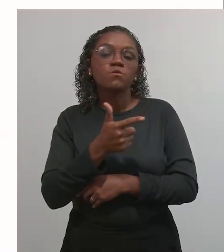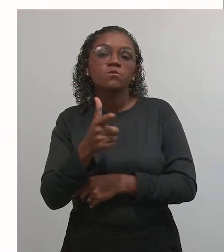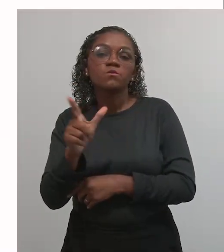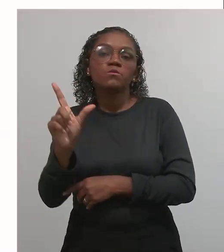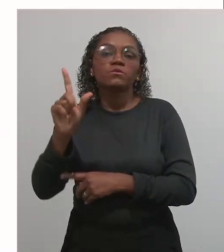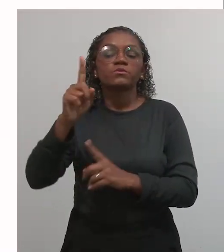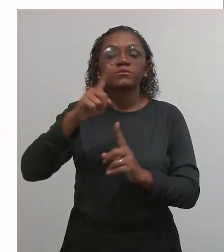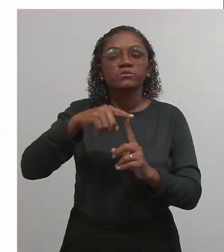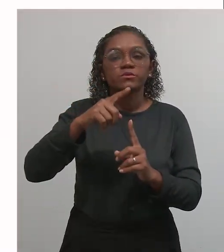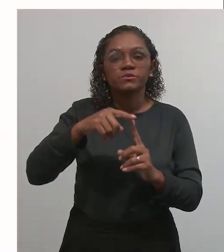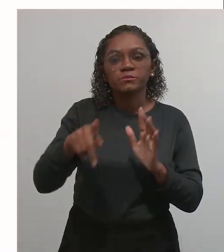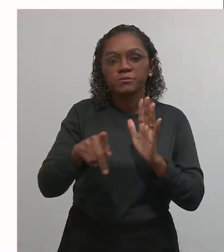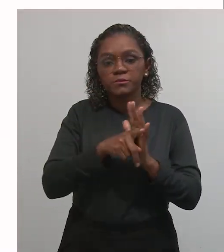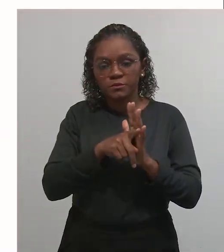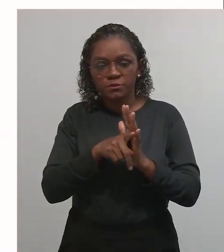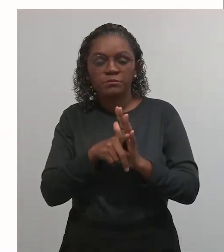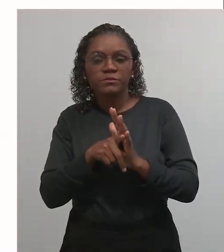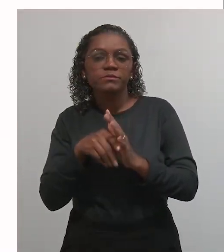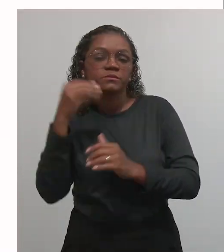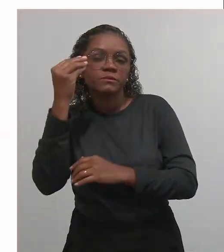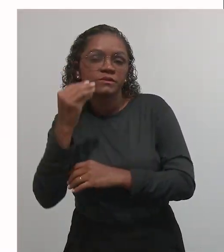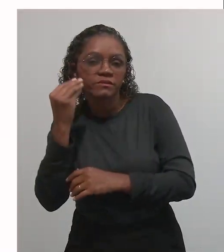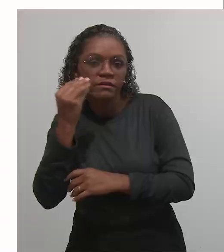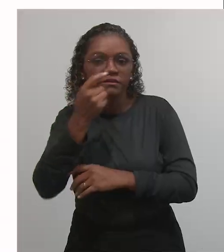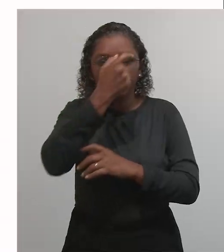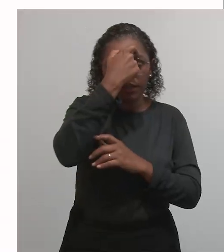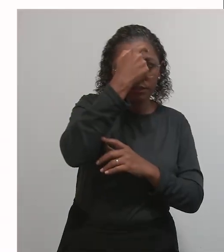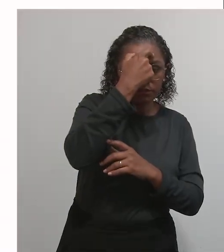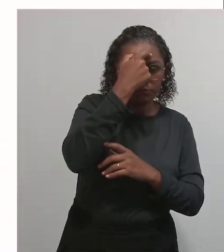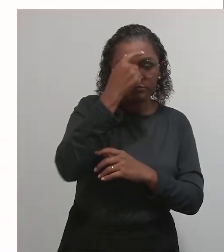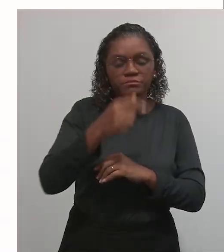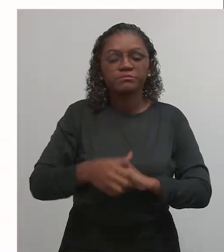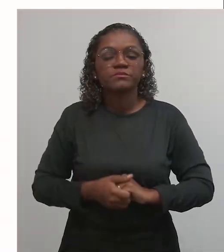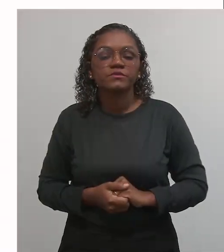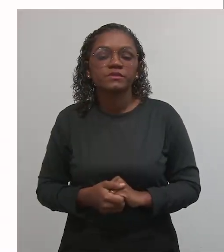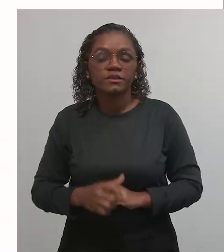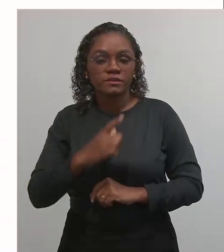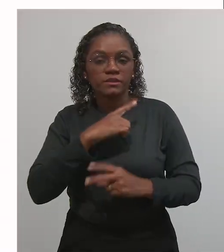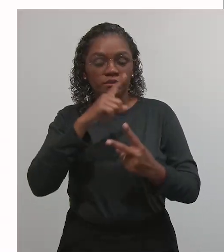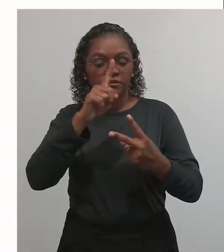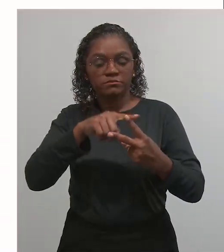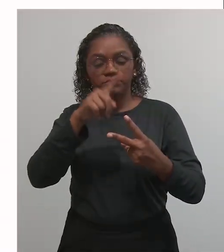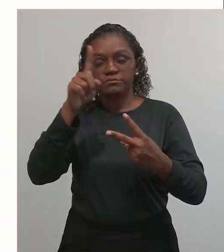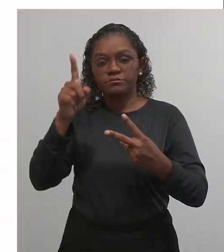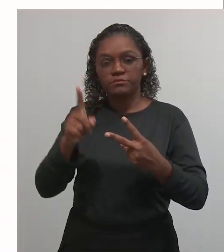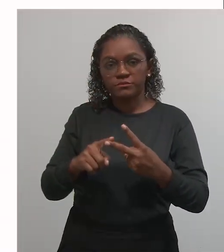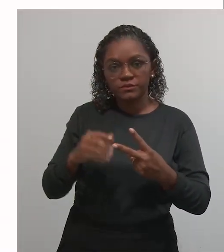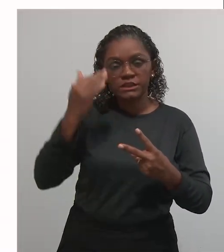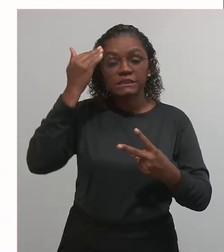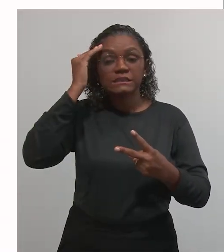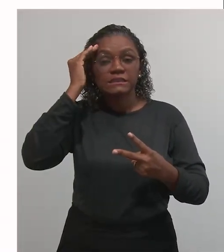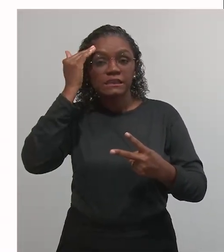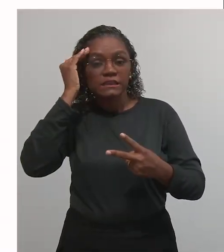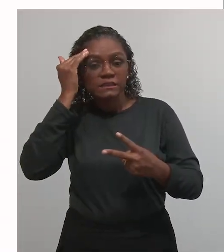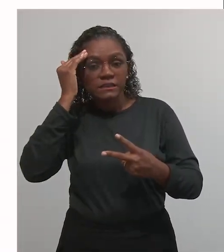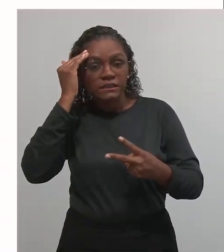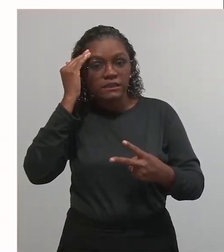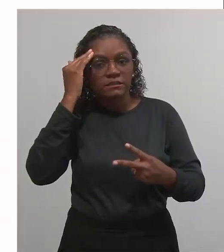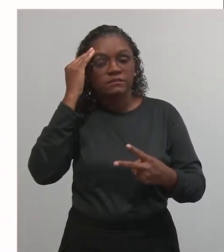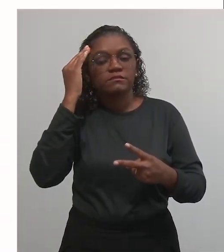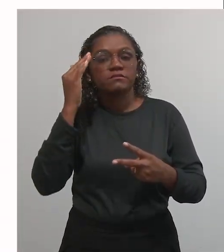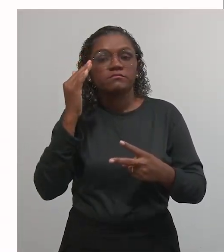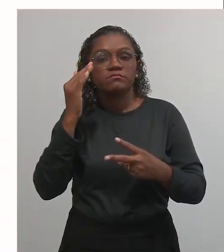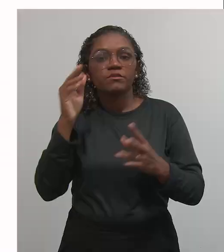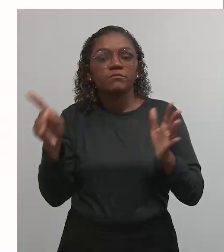da experiência e da razão, a gente traz duas determinadas formas de compreender a partir